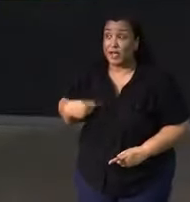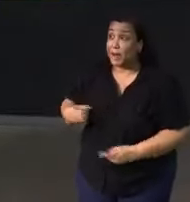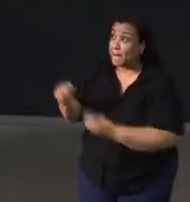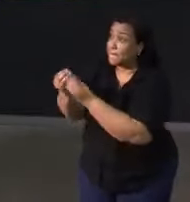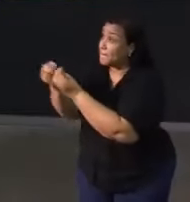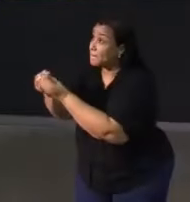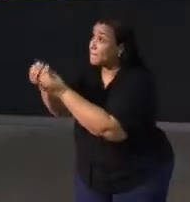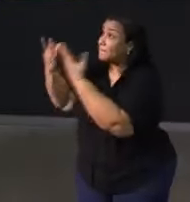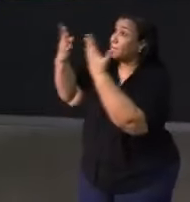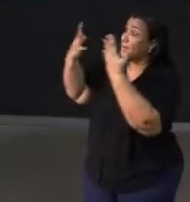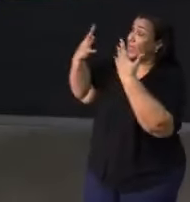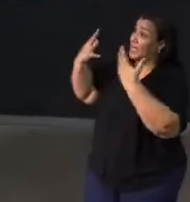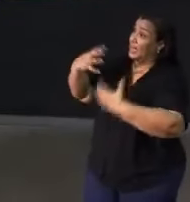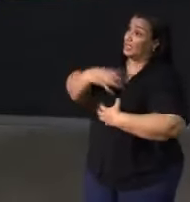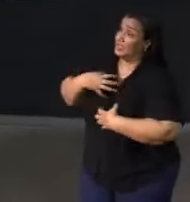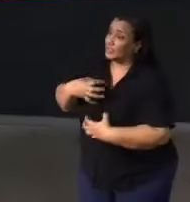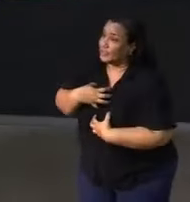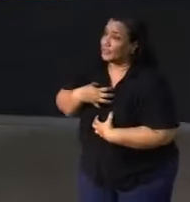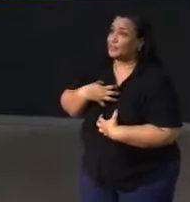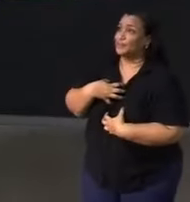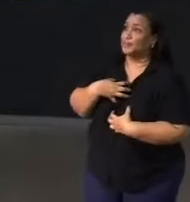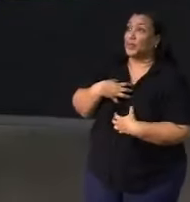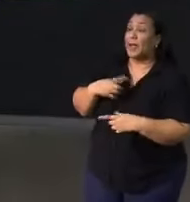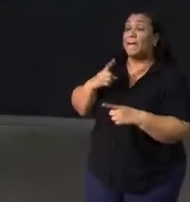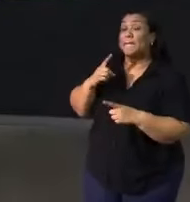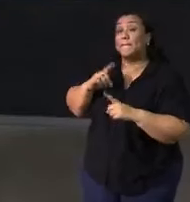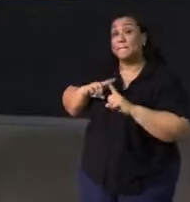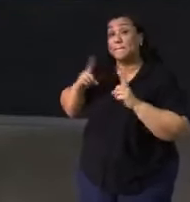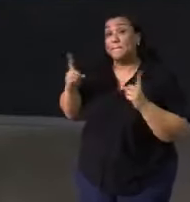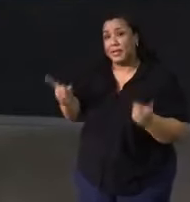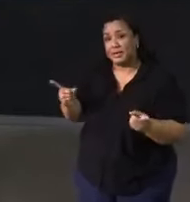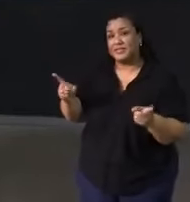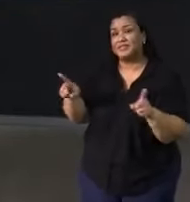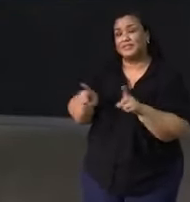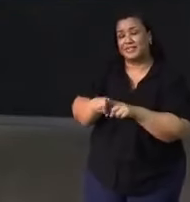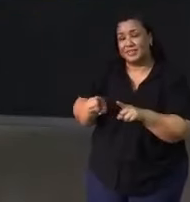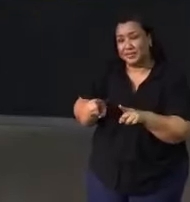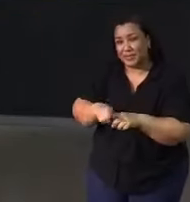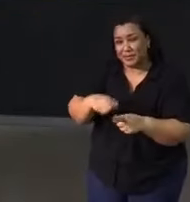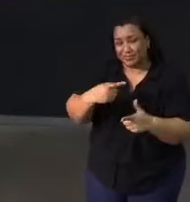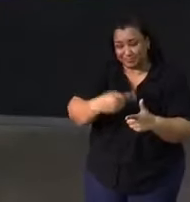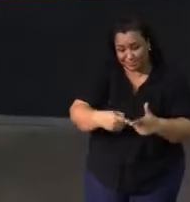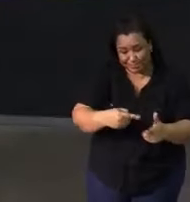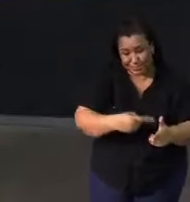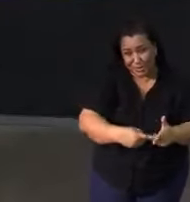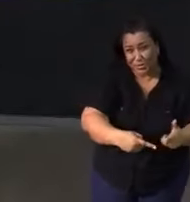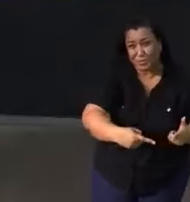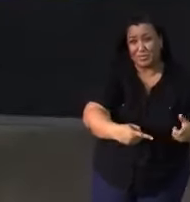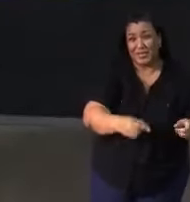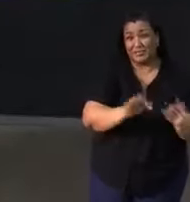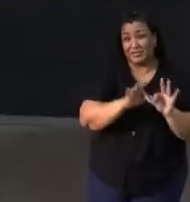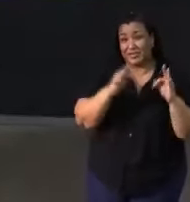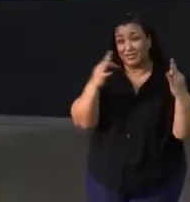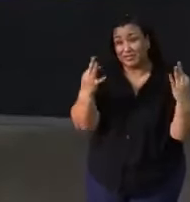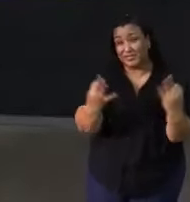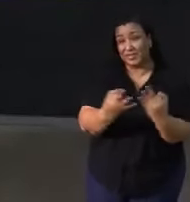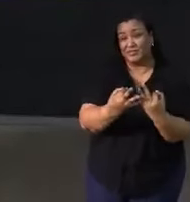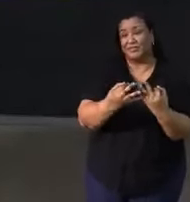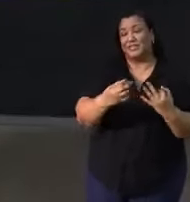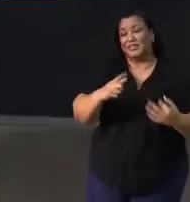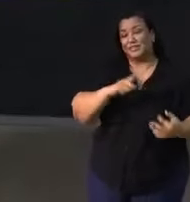Mas ambos também enfrentaram muitos problemas familiares. Ambos também